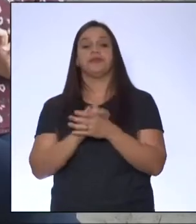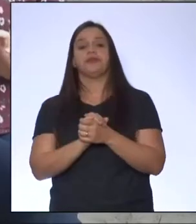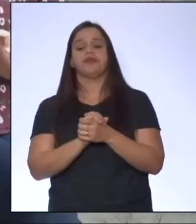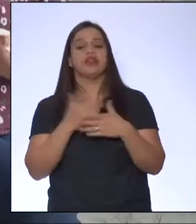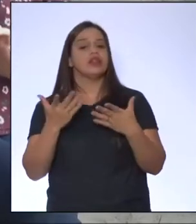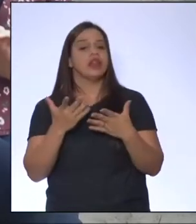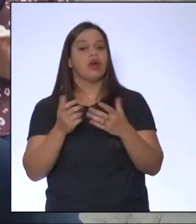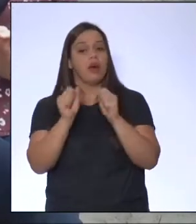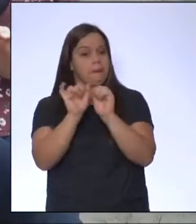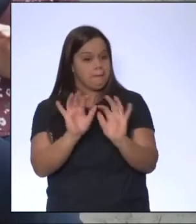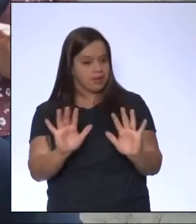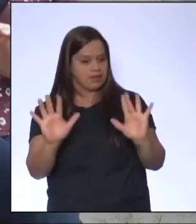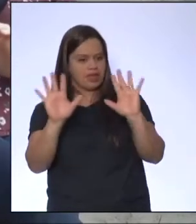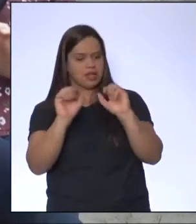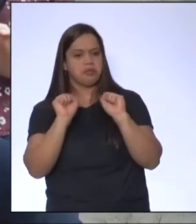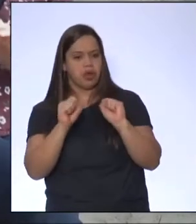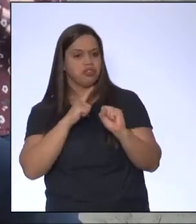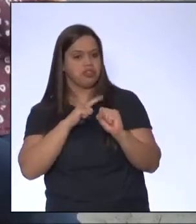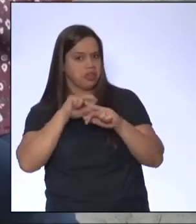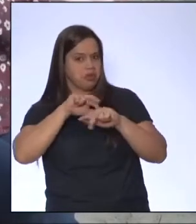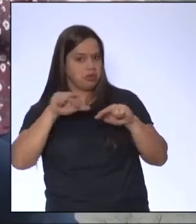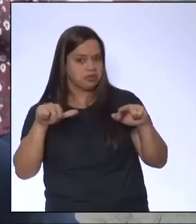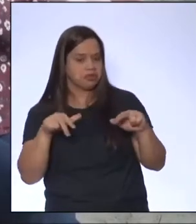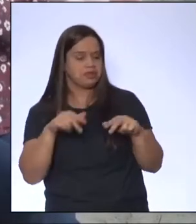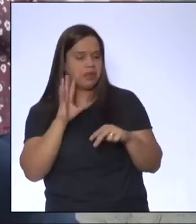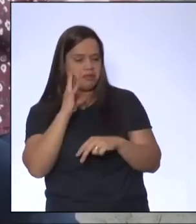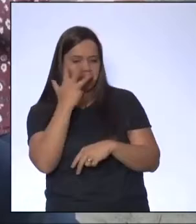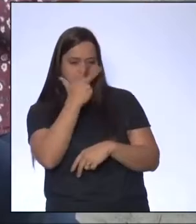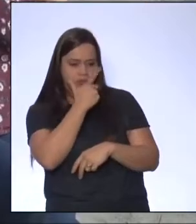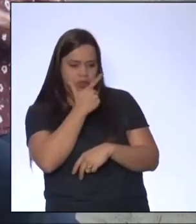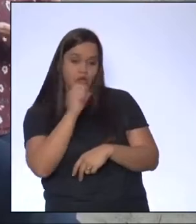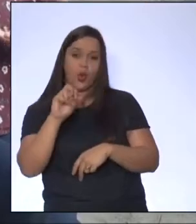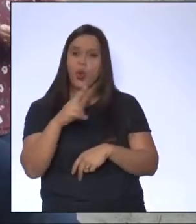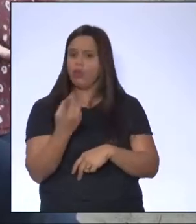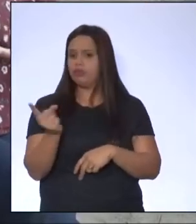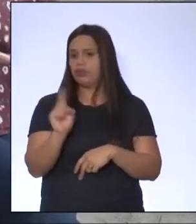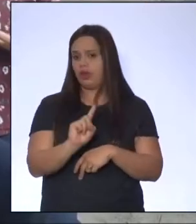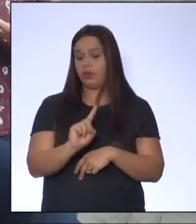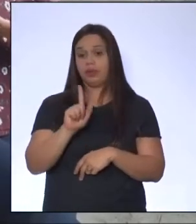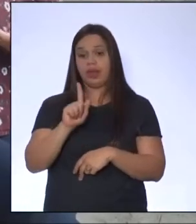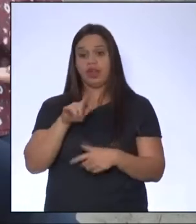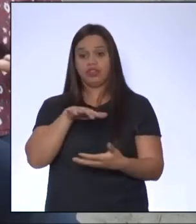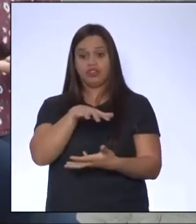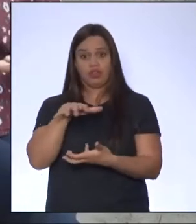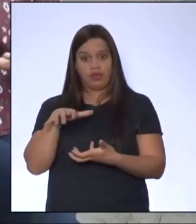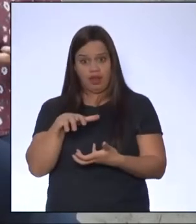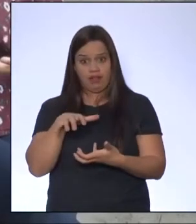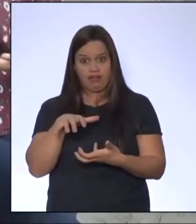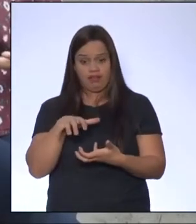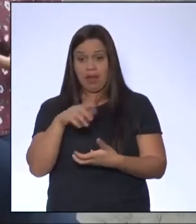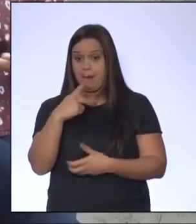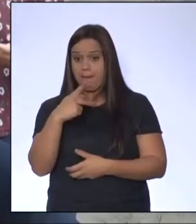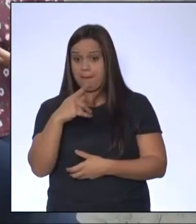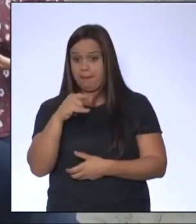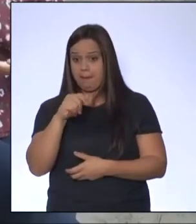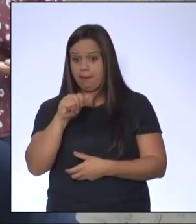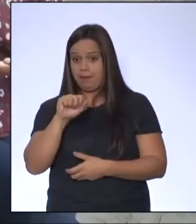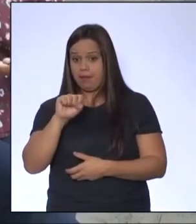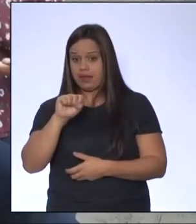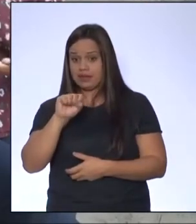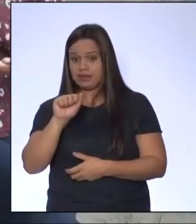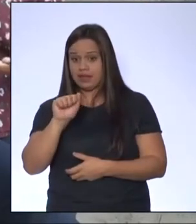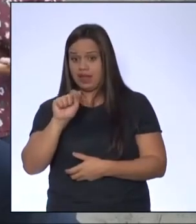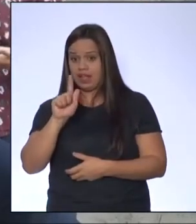paisagem pode ter coisas que a gente considera bonitas ou não. Para a geografia, a paisagem é importante não